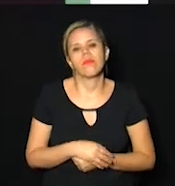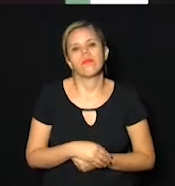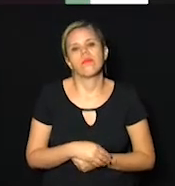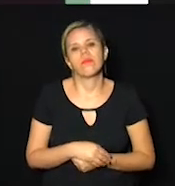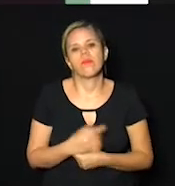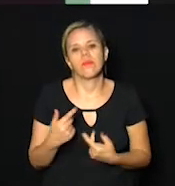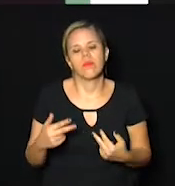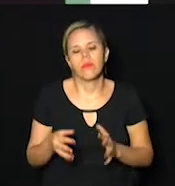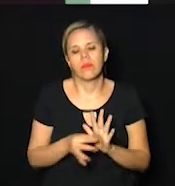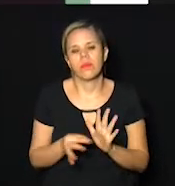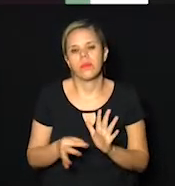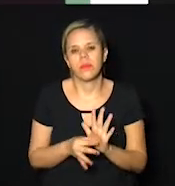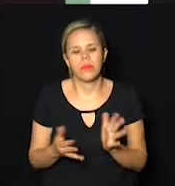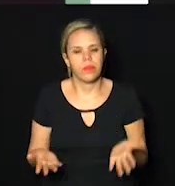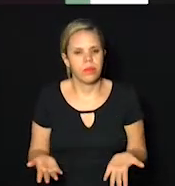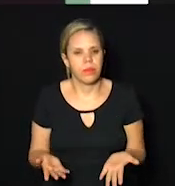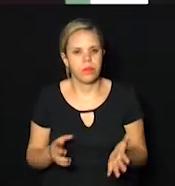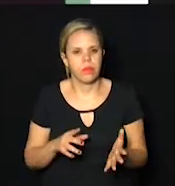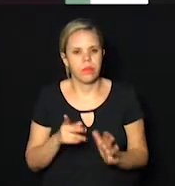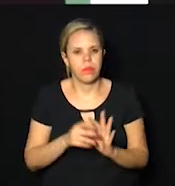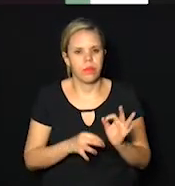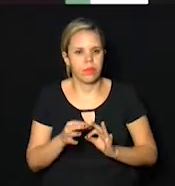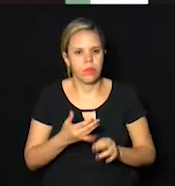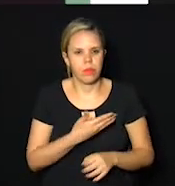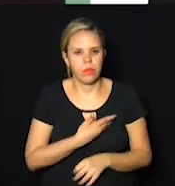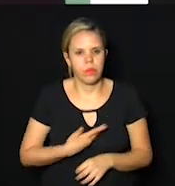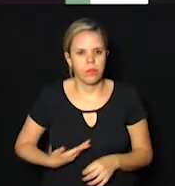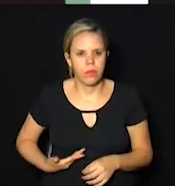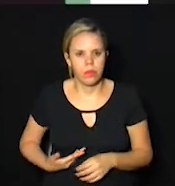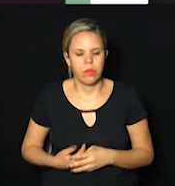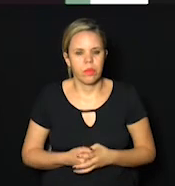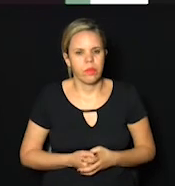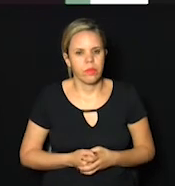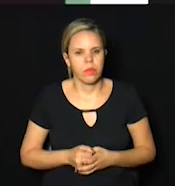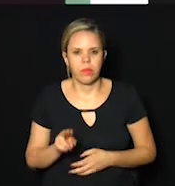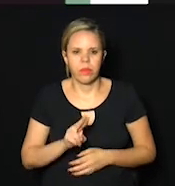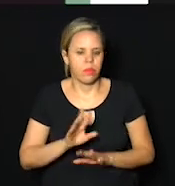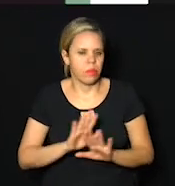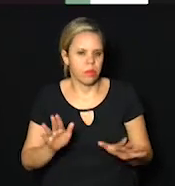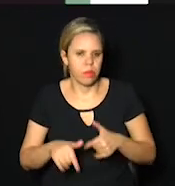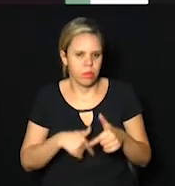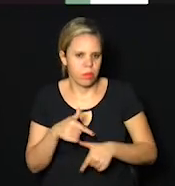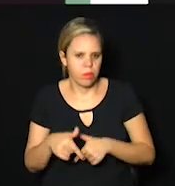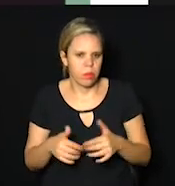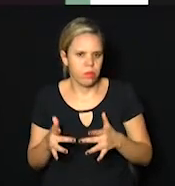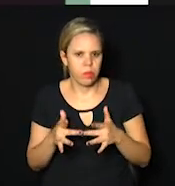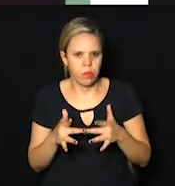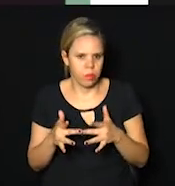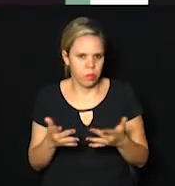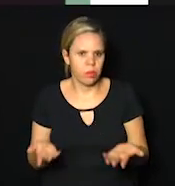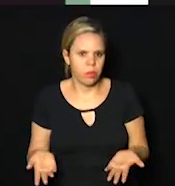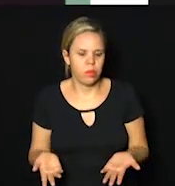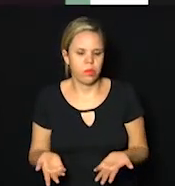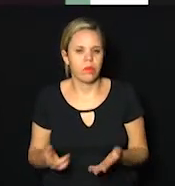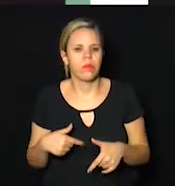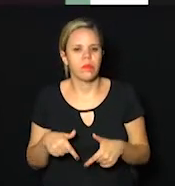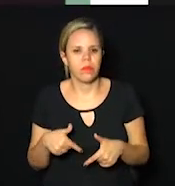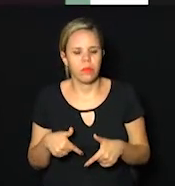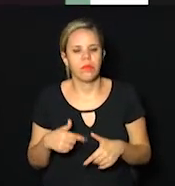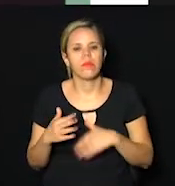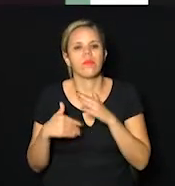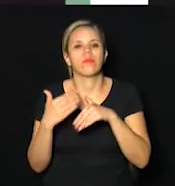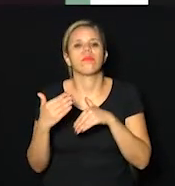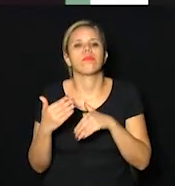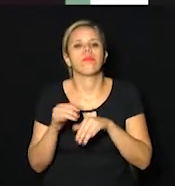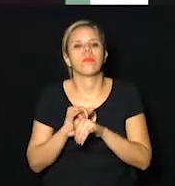algumas sugestões para o plano de governo e não utiliza isso. Não, eu tenho que ter um trabalho de relacionamento. O trabalho de desenvolvimento